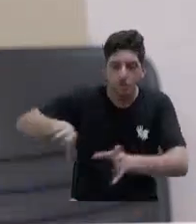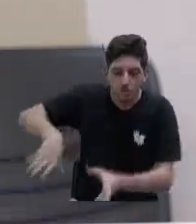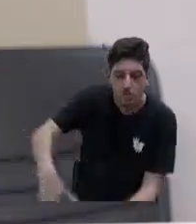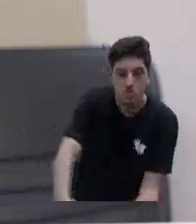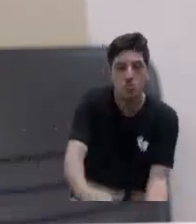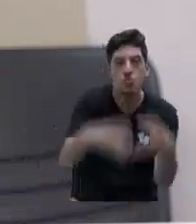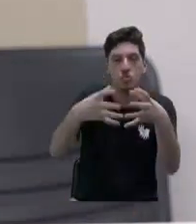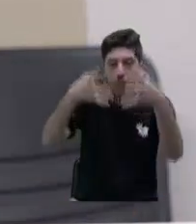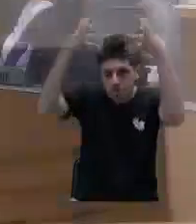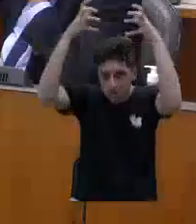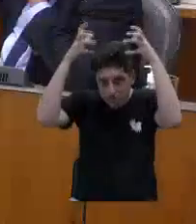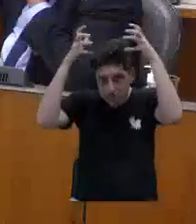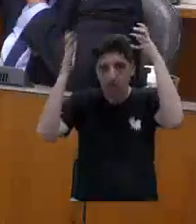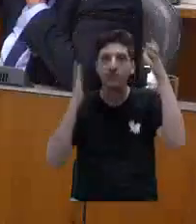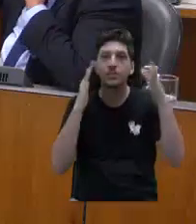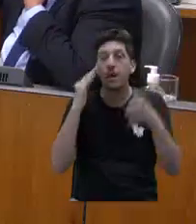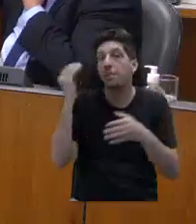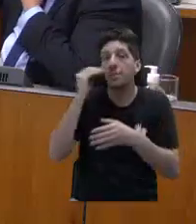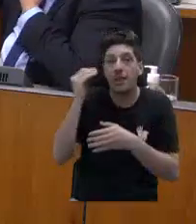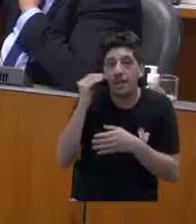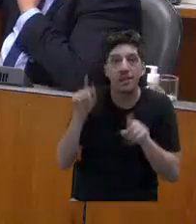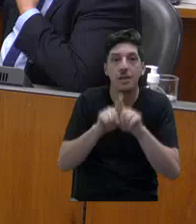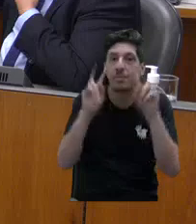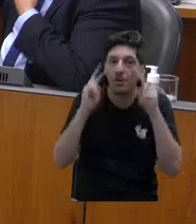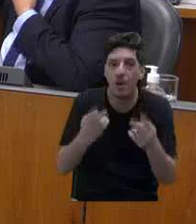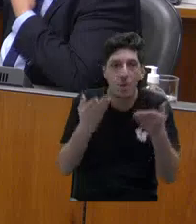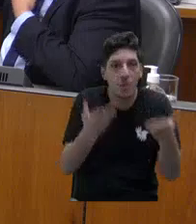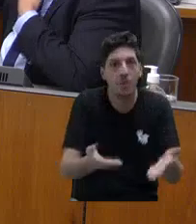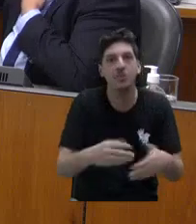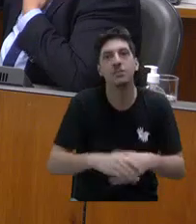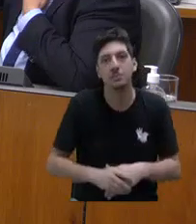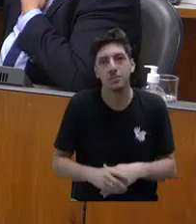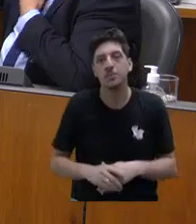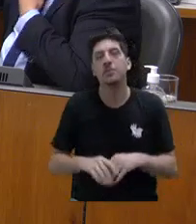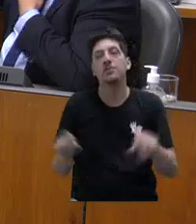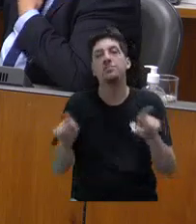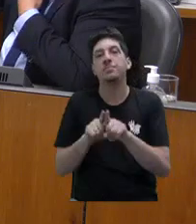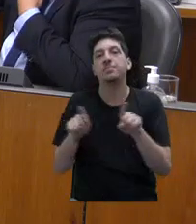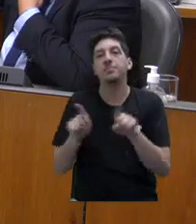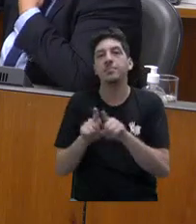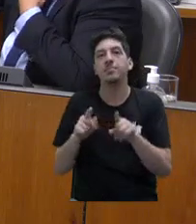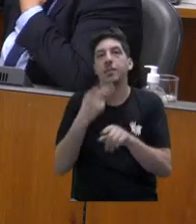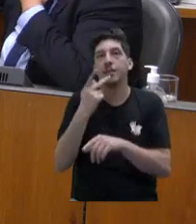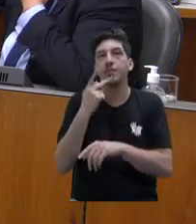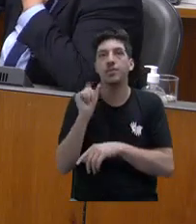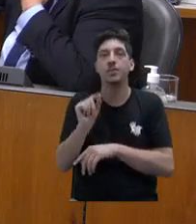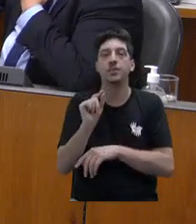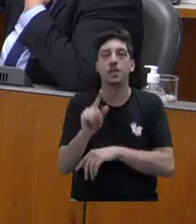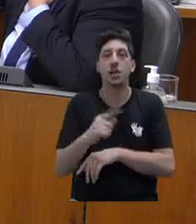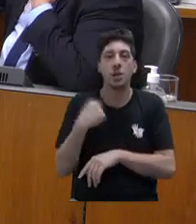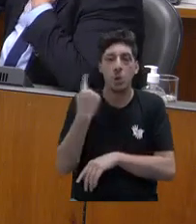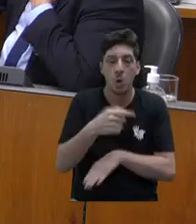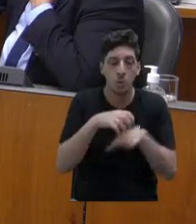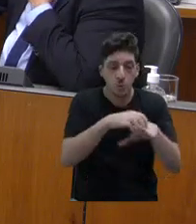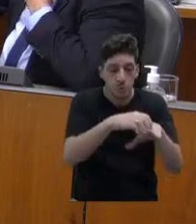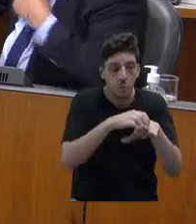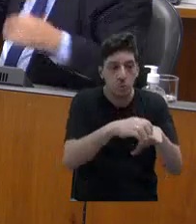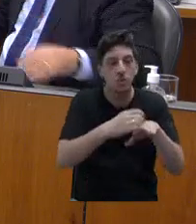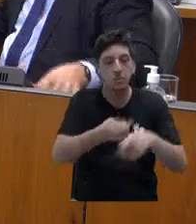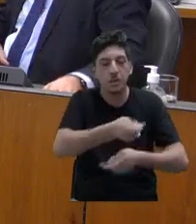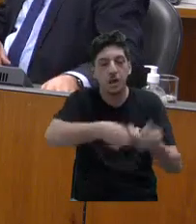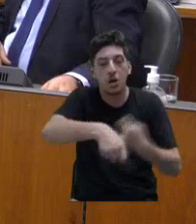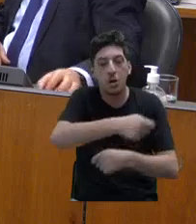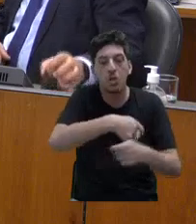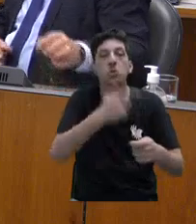como o deputado Roberto Andrade, querido. Nós um turismo de negócios, ele tem fomentado muito,